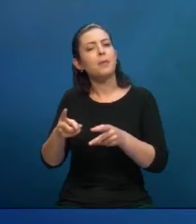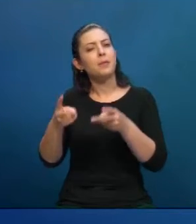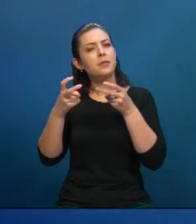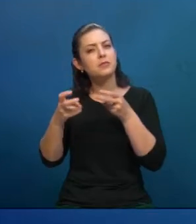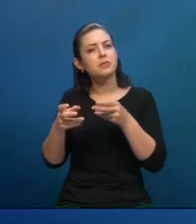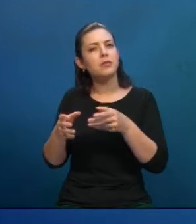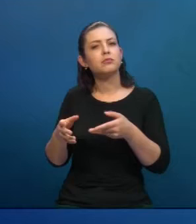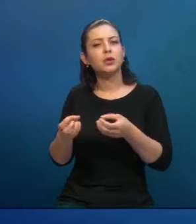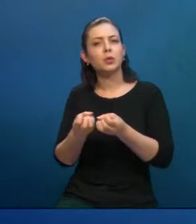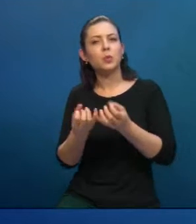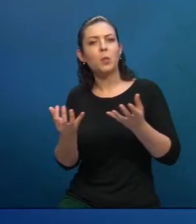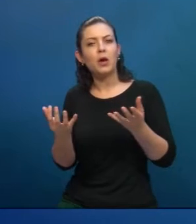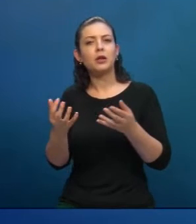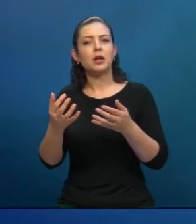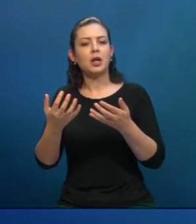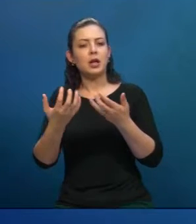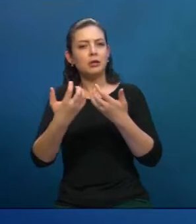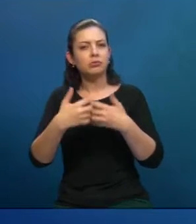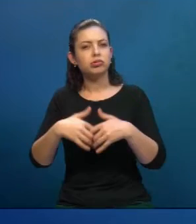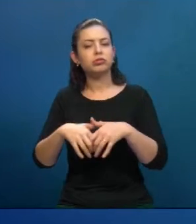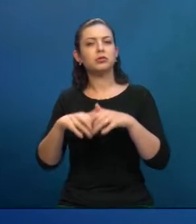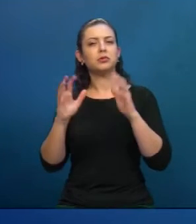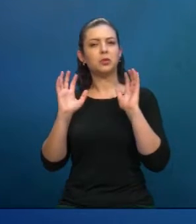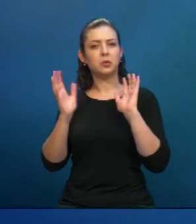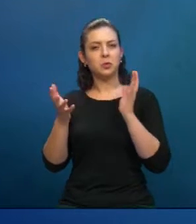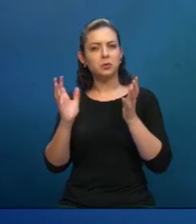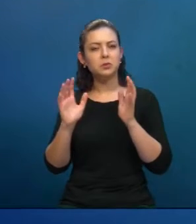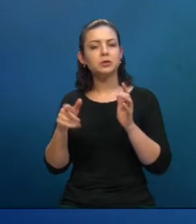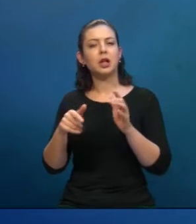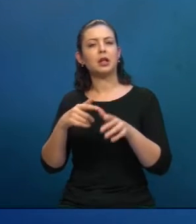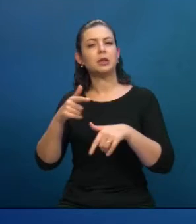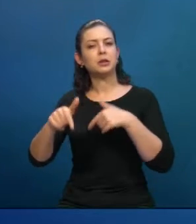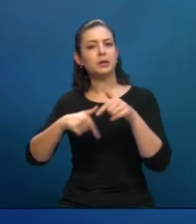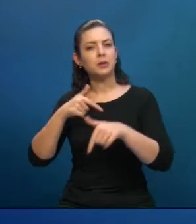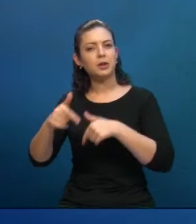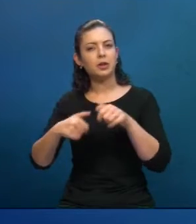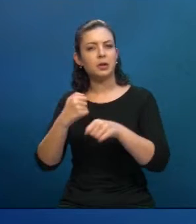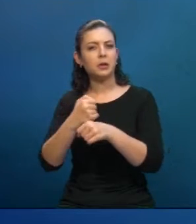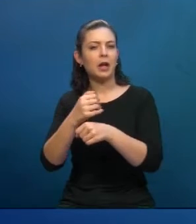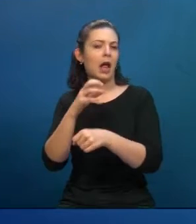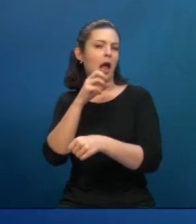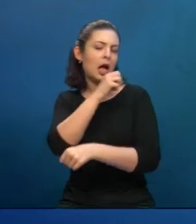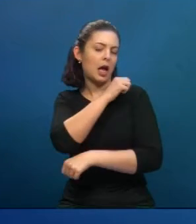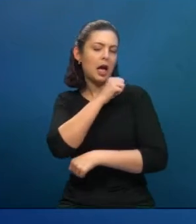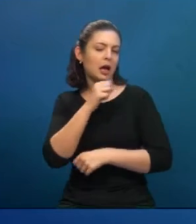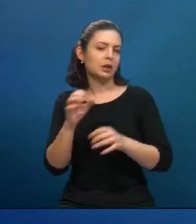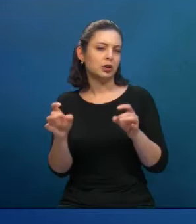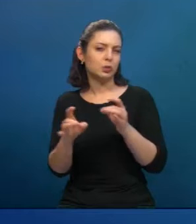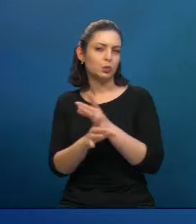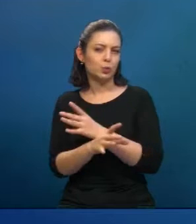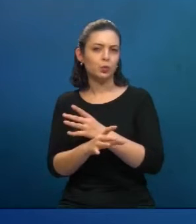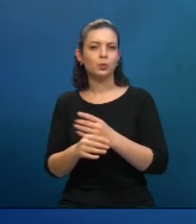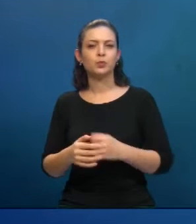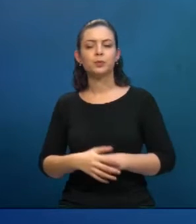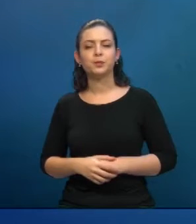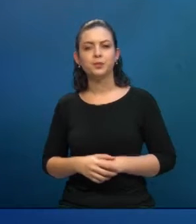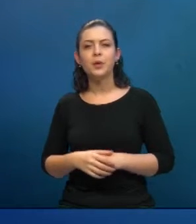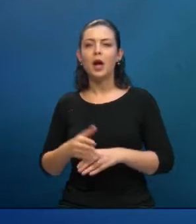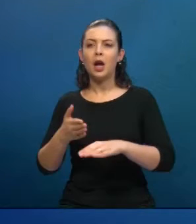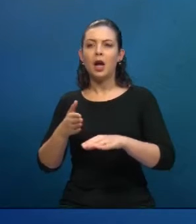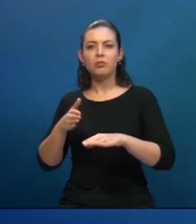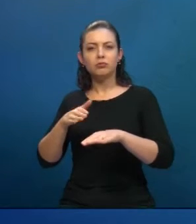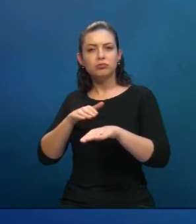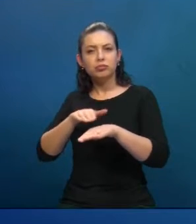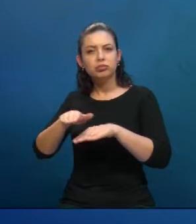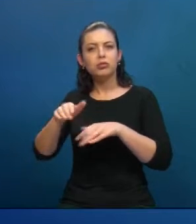pela quantidade de máquinas que sair e operários trabalhando essa obra logo mais vai ficar pronta e vai melhorar o acesso sem